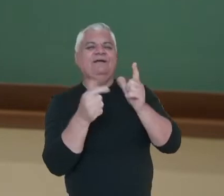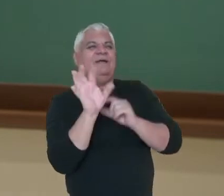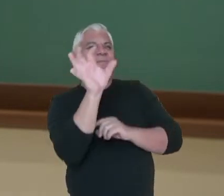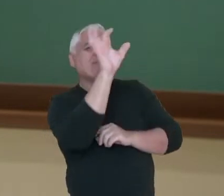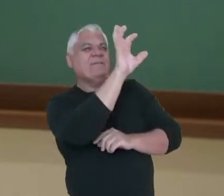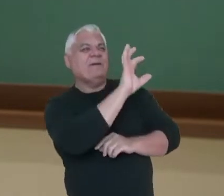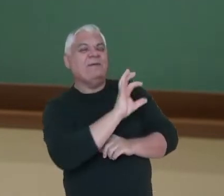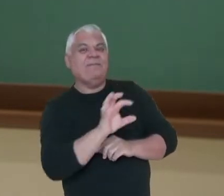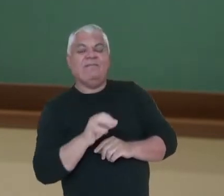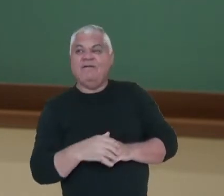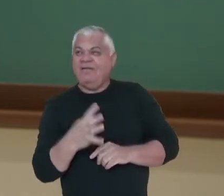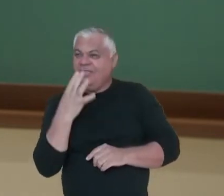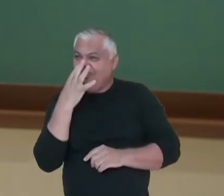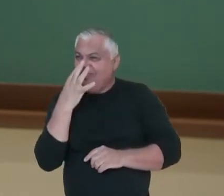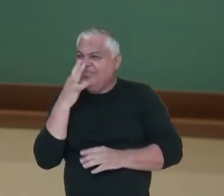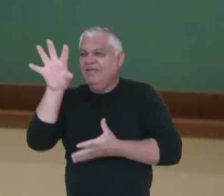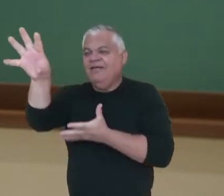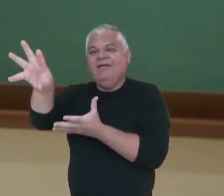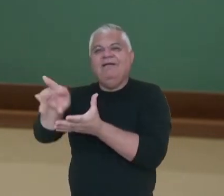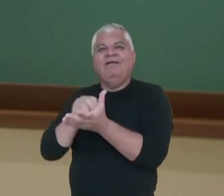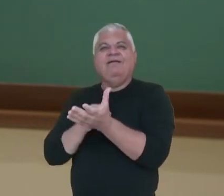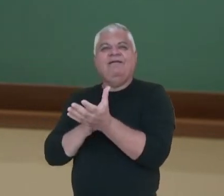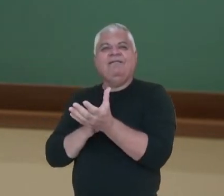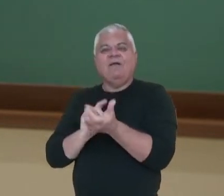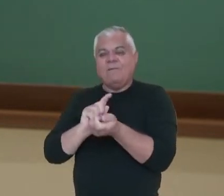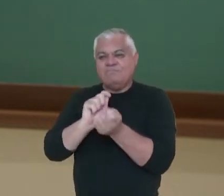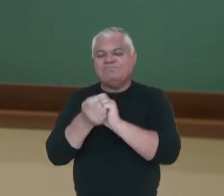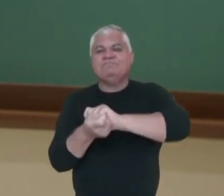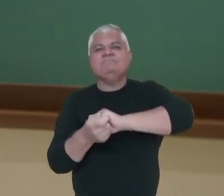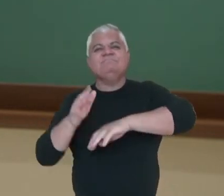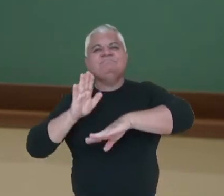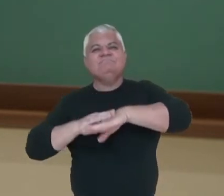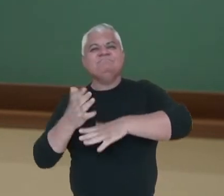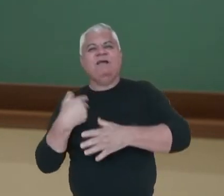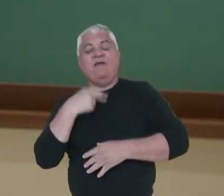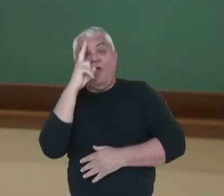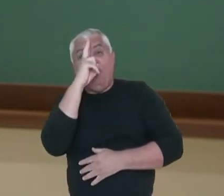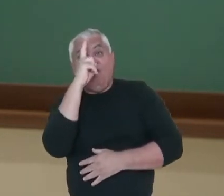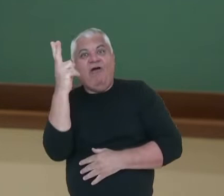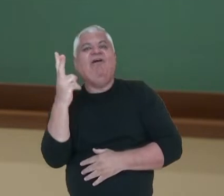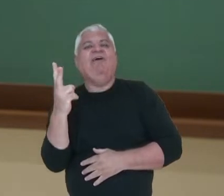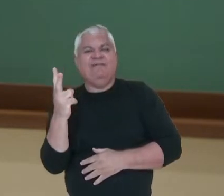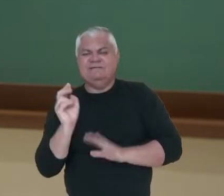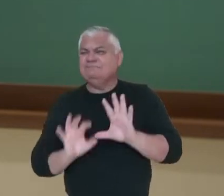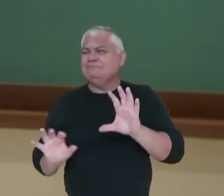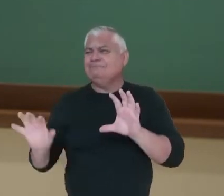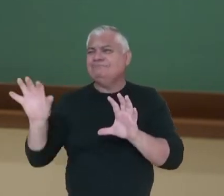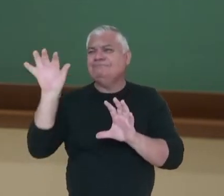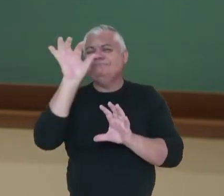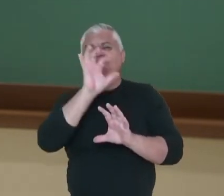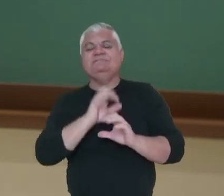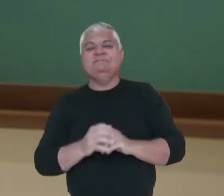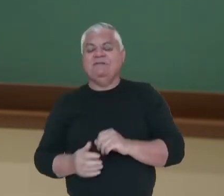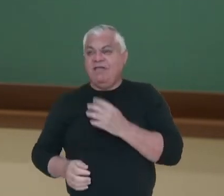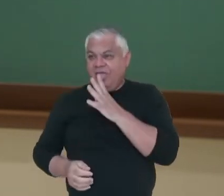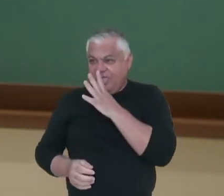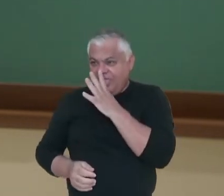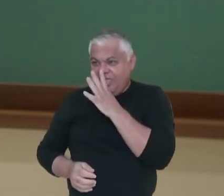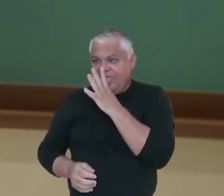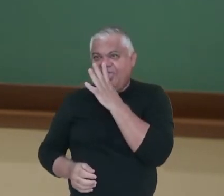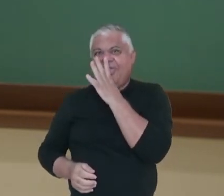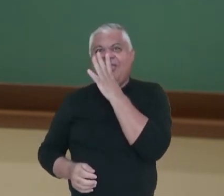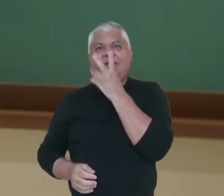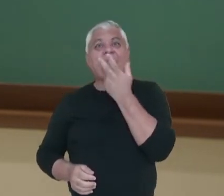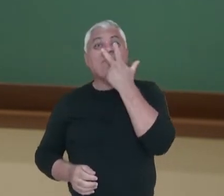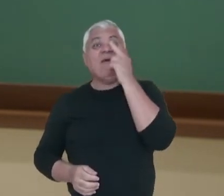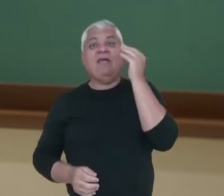manchada. O Claude Monet, ele fez uma coisa mais manchada ainda, mais solta ainda. E quando Leroy vê isso, ele acha que isso é só uma